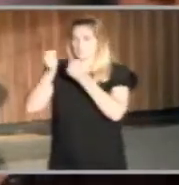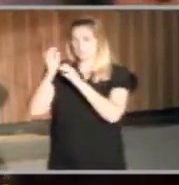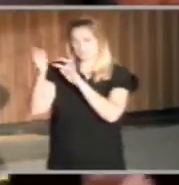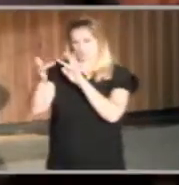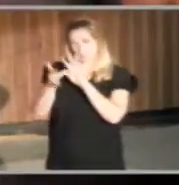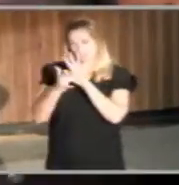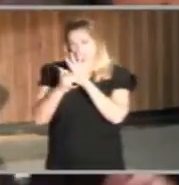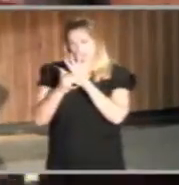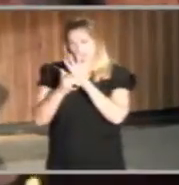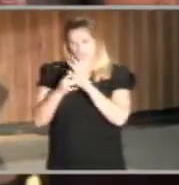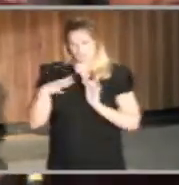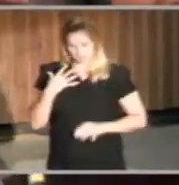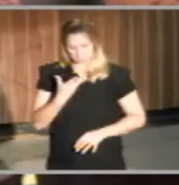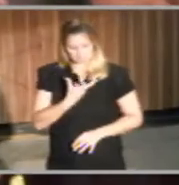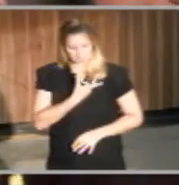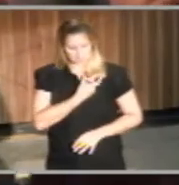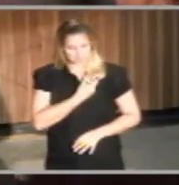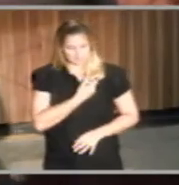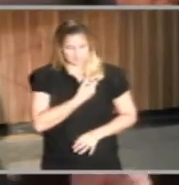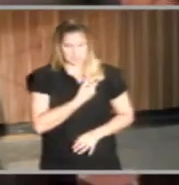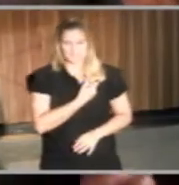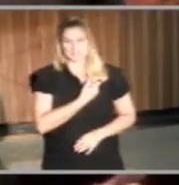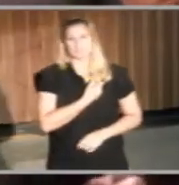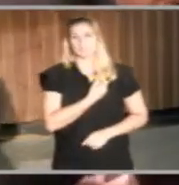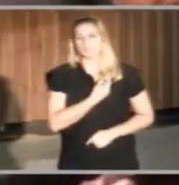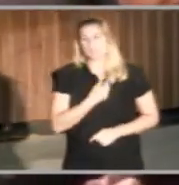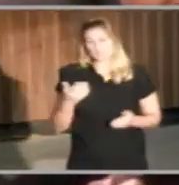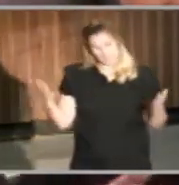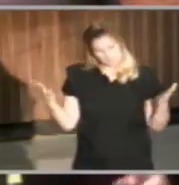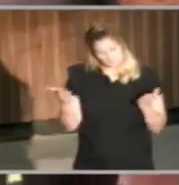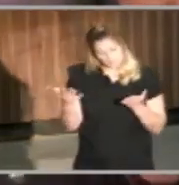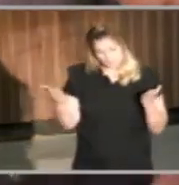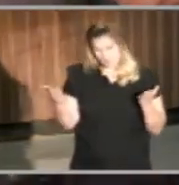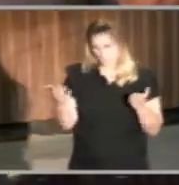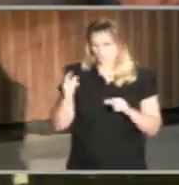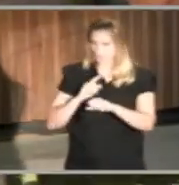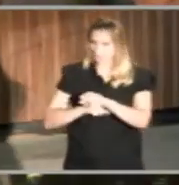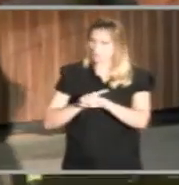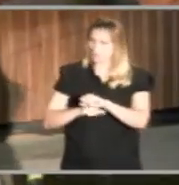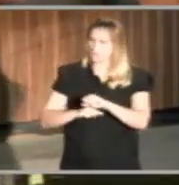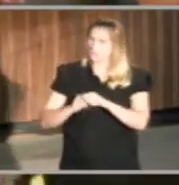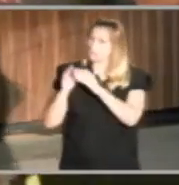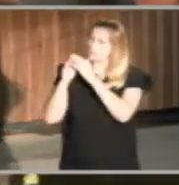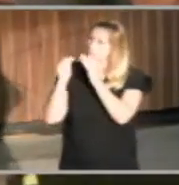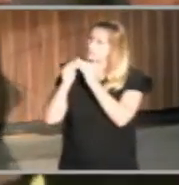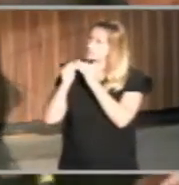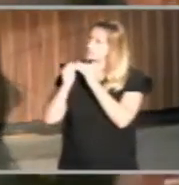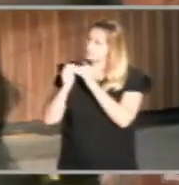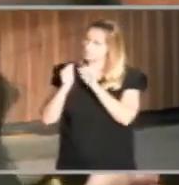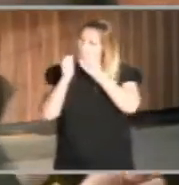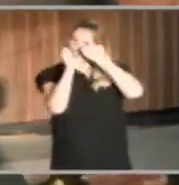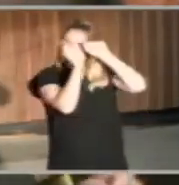vida, ela vai pedir o batismo dela. Mas esse é um momento quando nós pedimos a bênção de Deus sobre ela e sobre a família que está